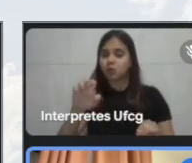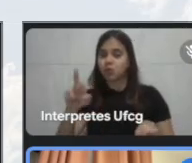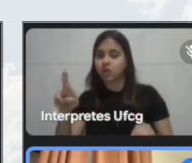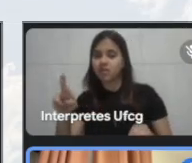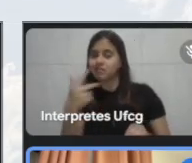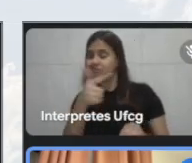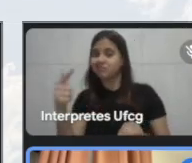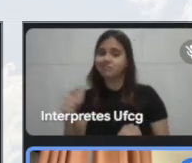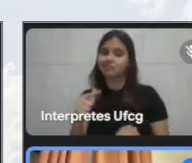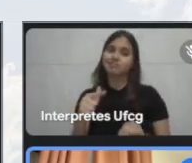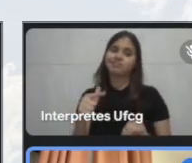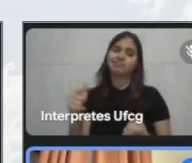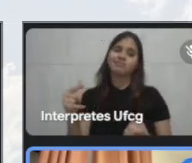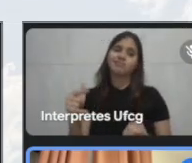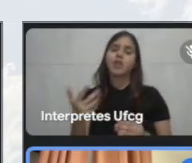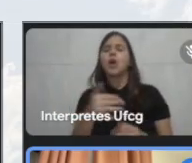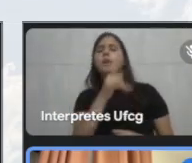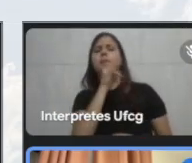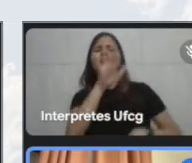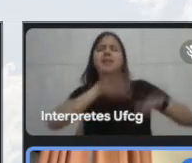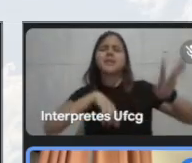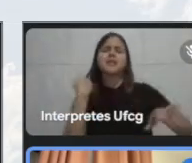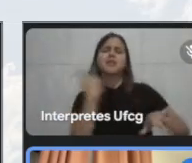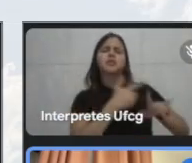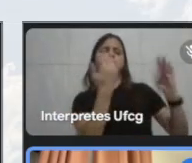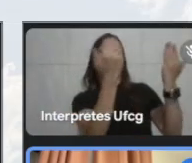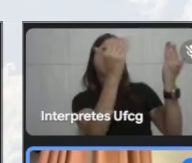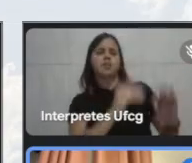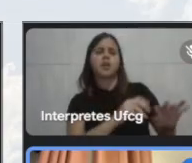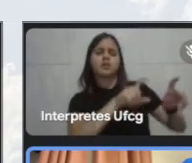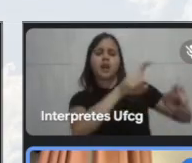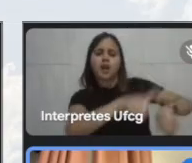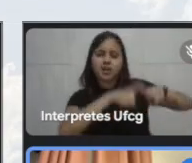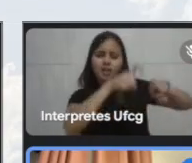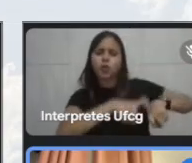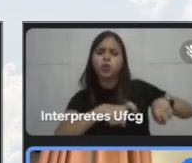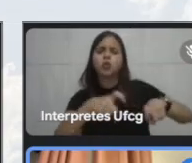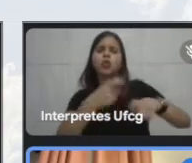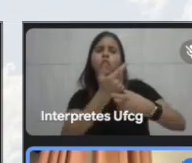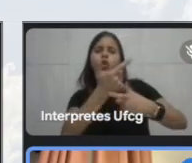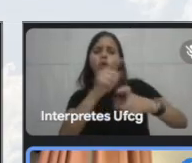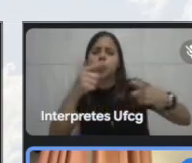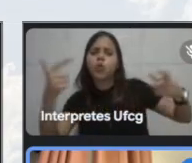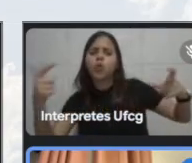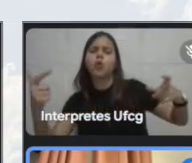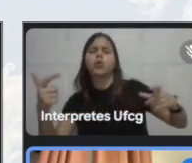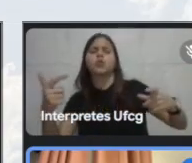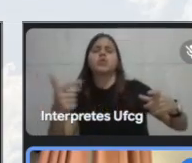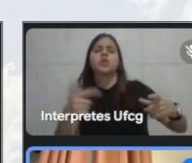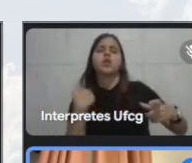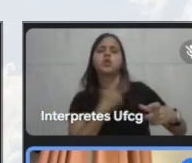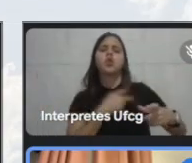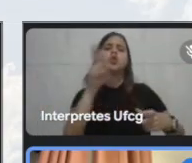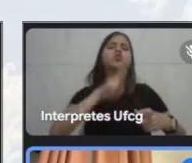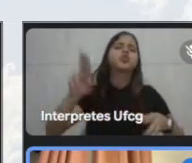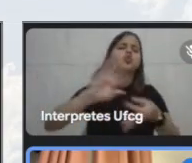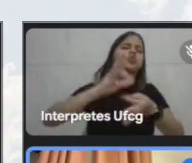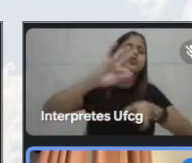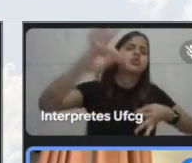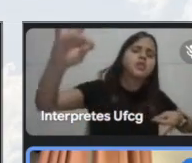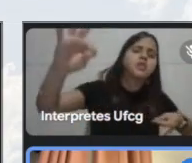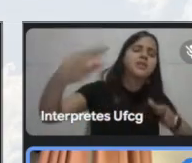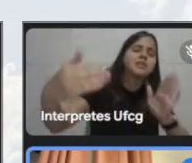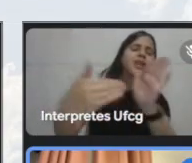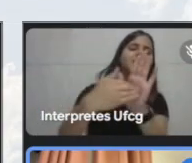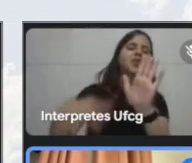vezes, quando a gente vai analisar a parte de agricultura, de zonas que são maiores, a gente acaba utilizando variáveis como distância a corpos hídricos,